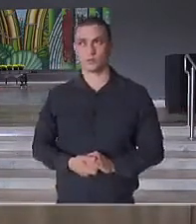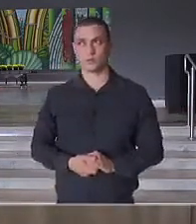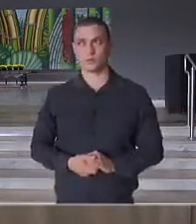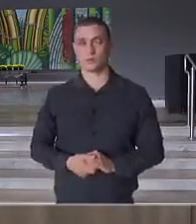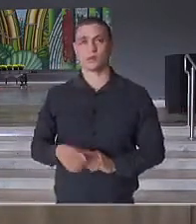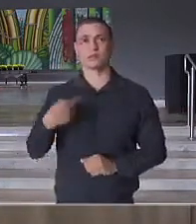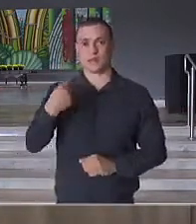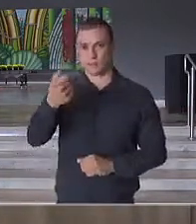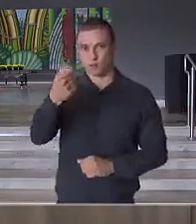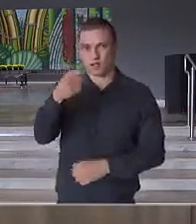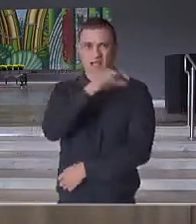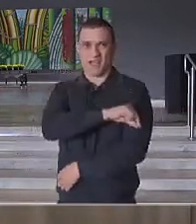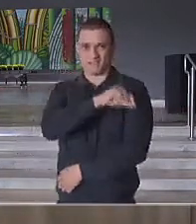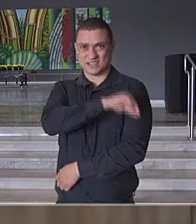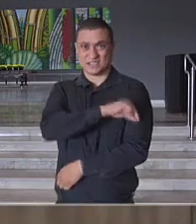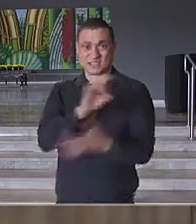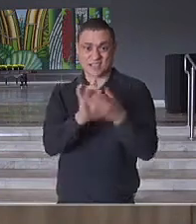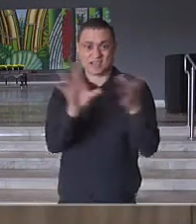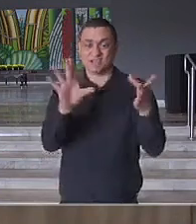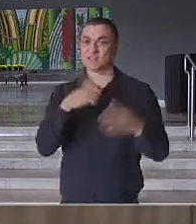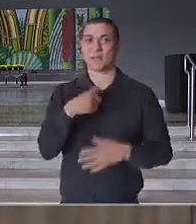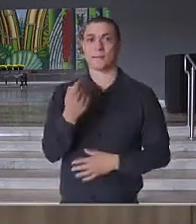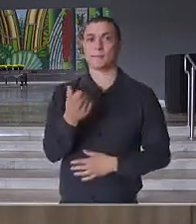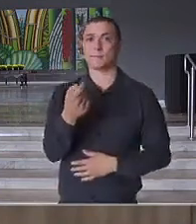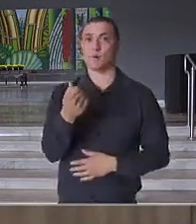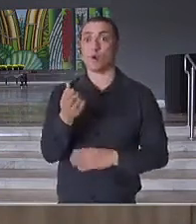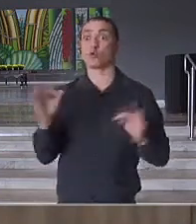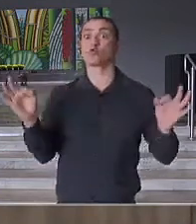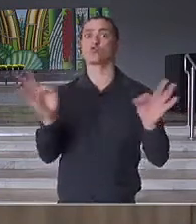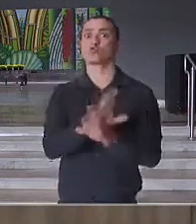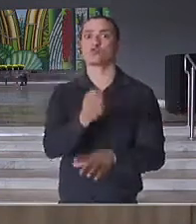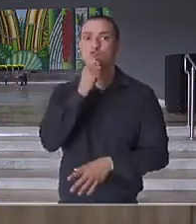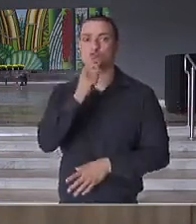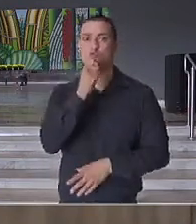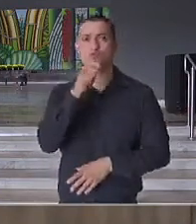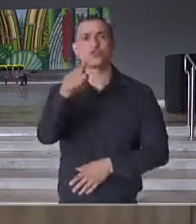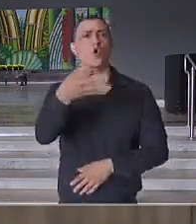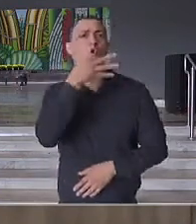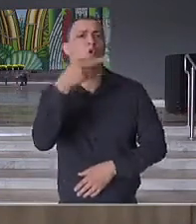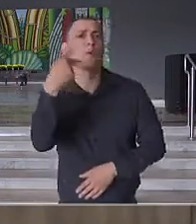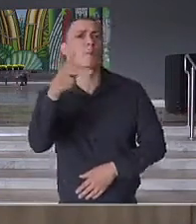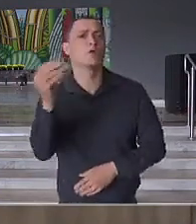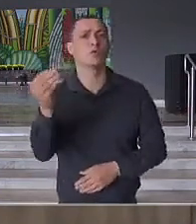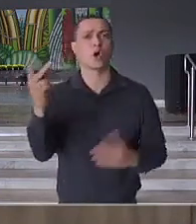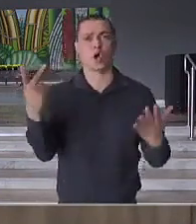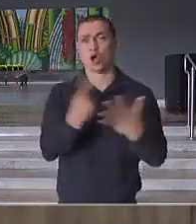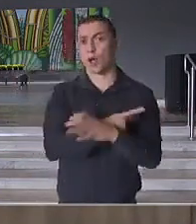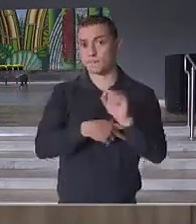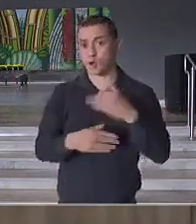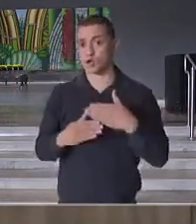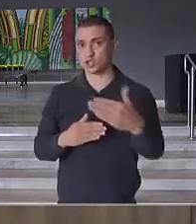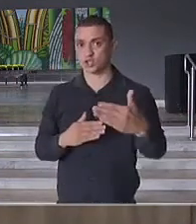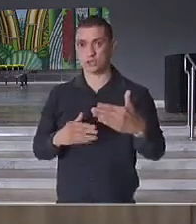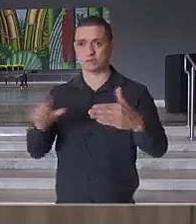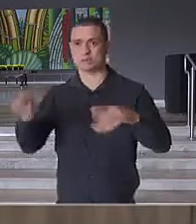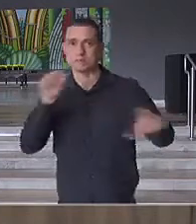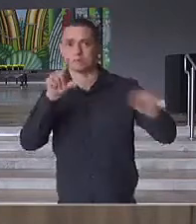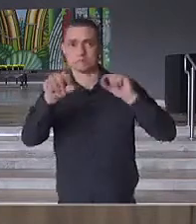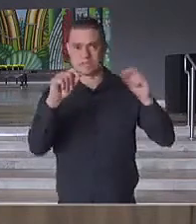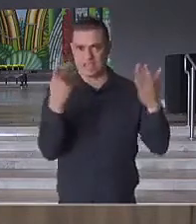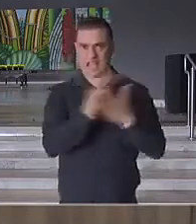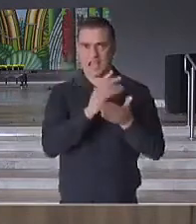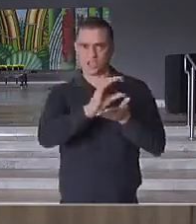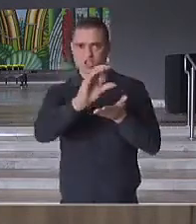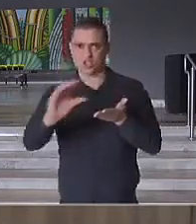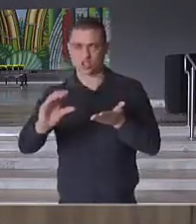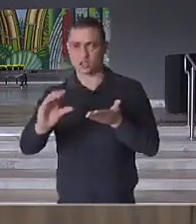poucas doses disponíveis das vacinas. Na opinião do senhor, isso é culpa de uma diplomacia equivocada?